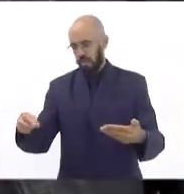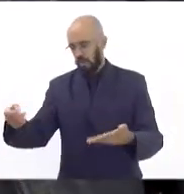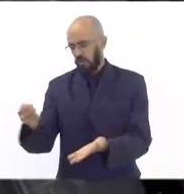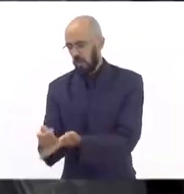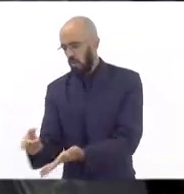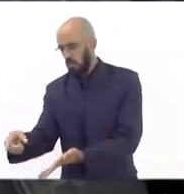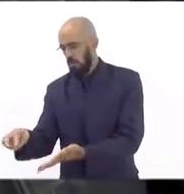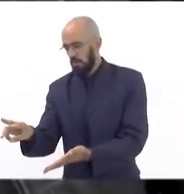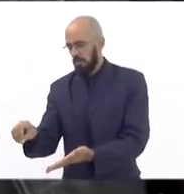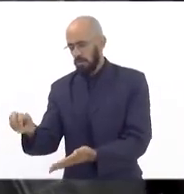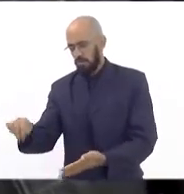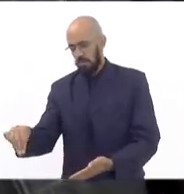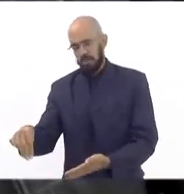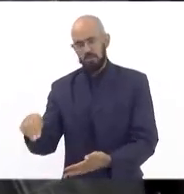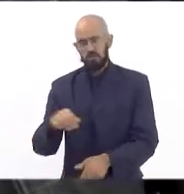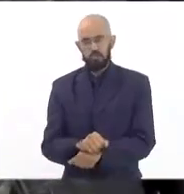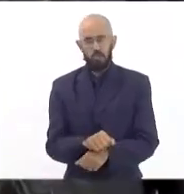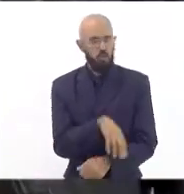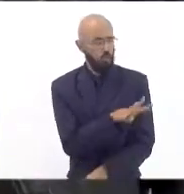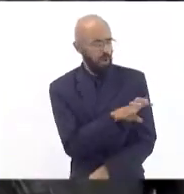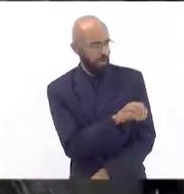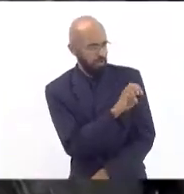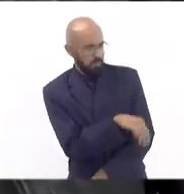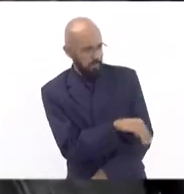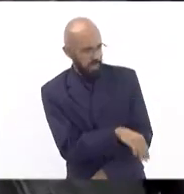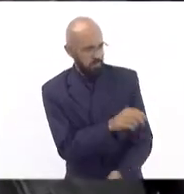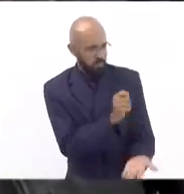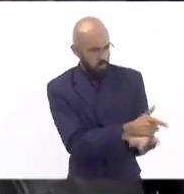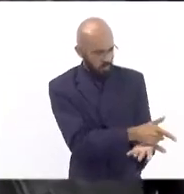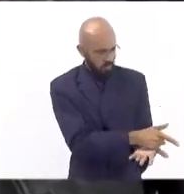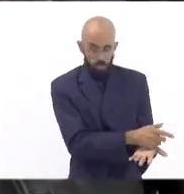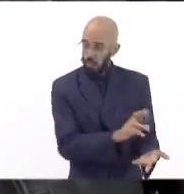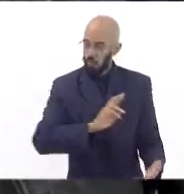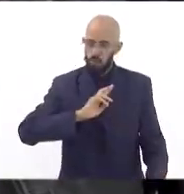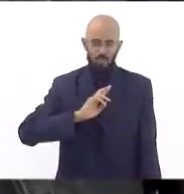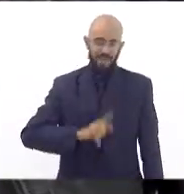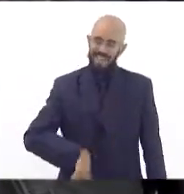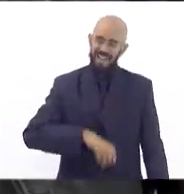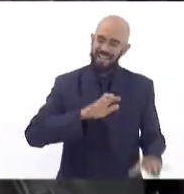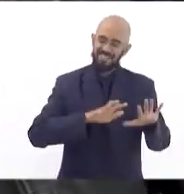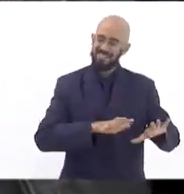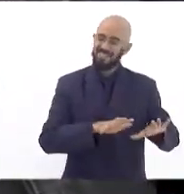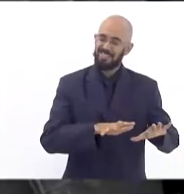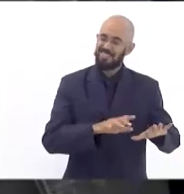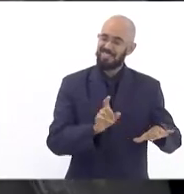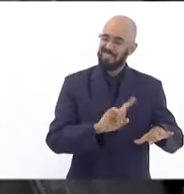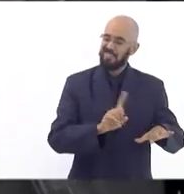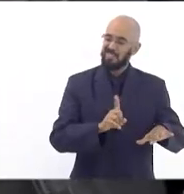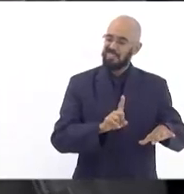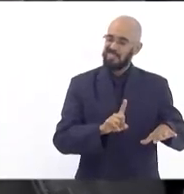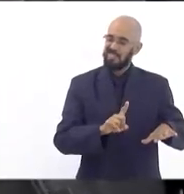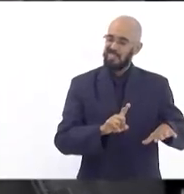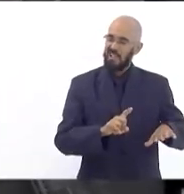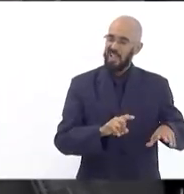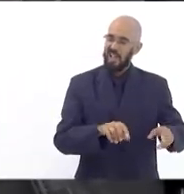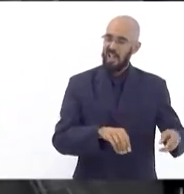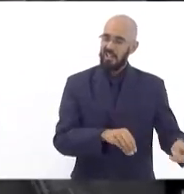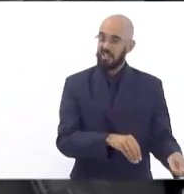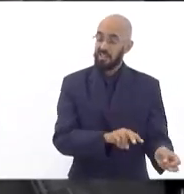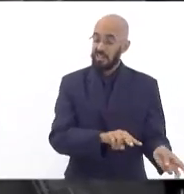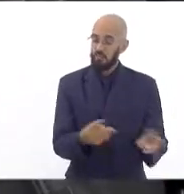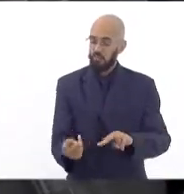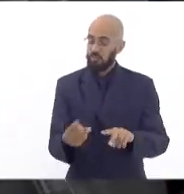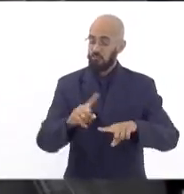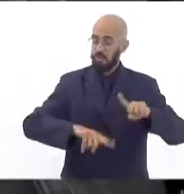Abre o portão 40 metros com é assim que funciona a logística dizer totalmente diferente aí o que eu digo